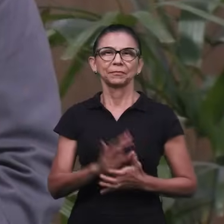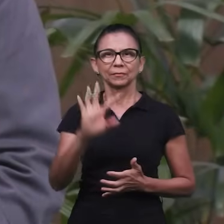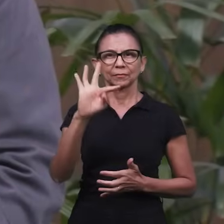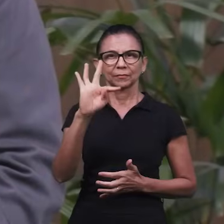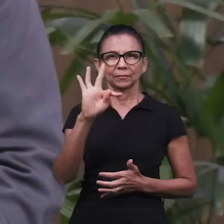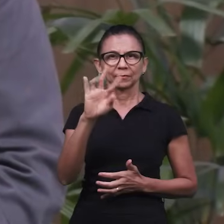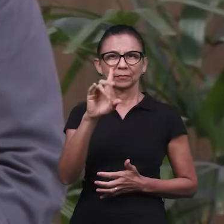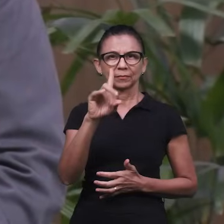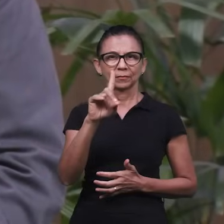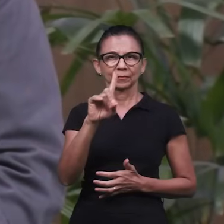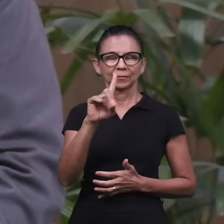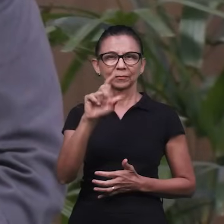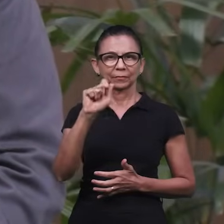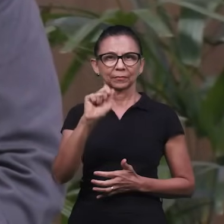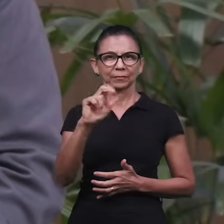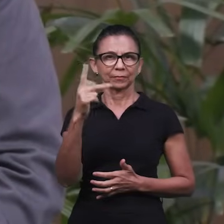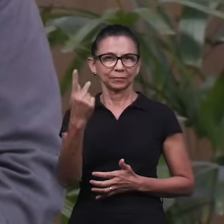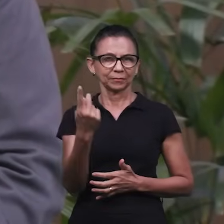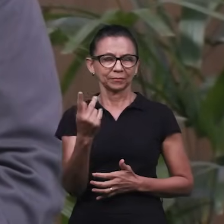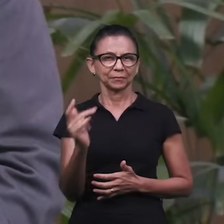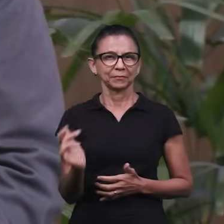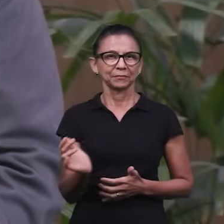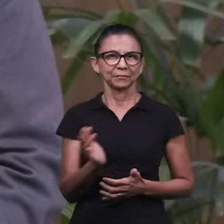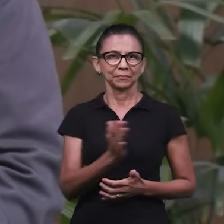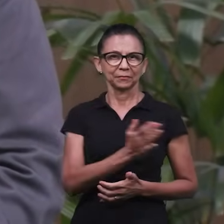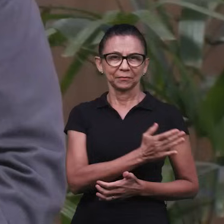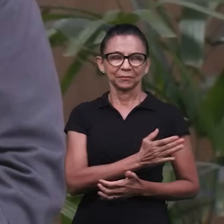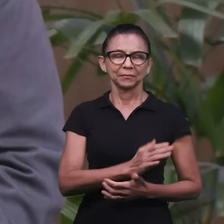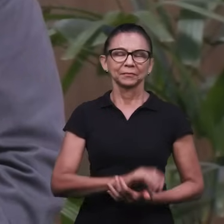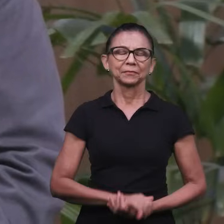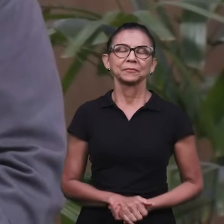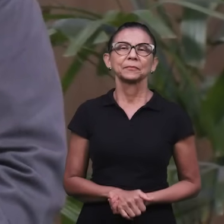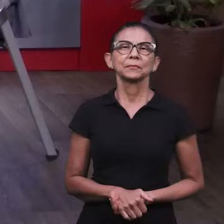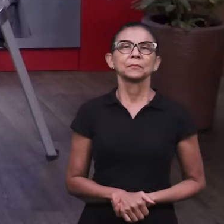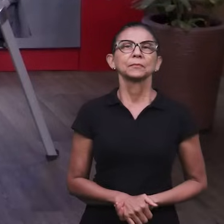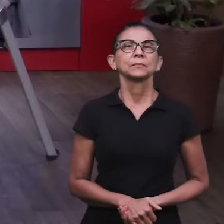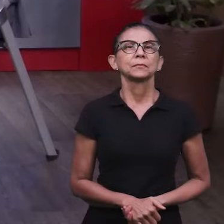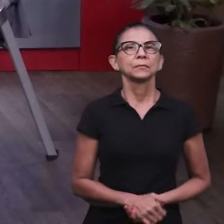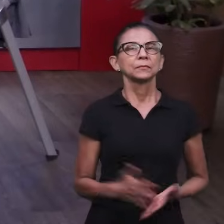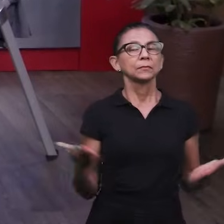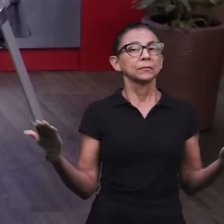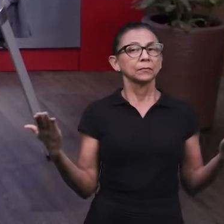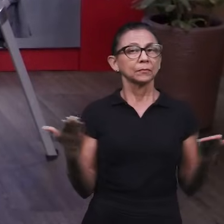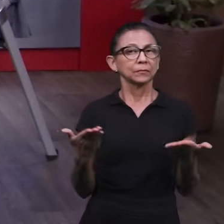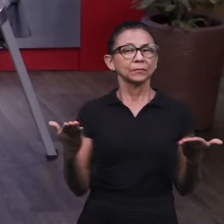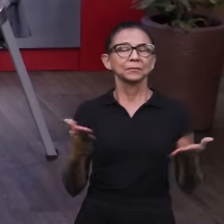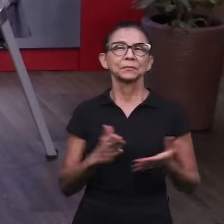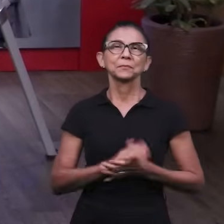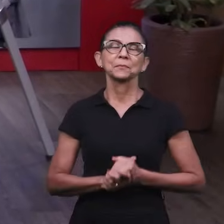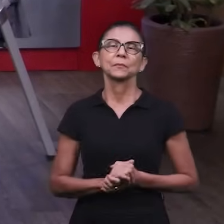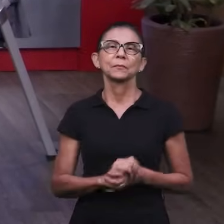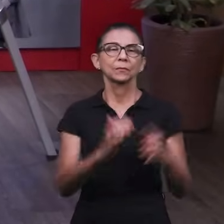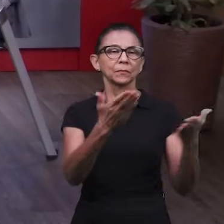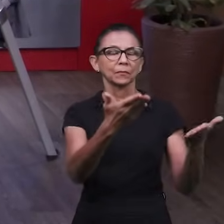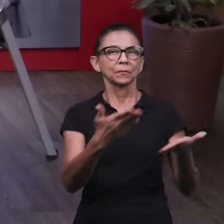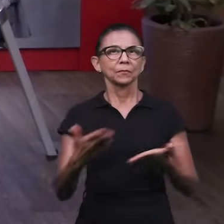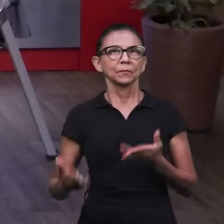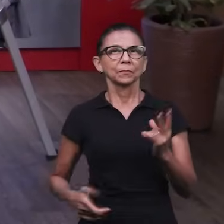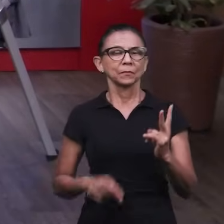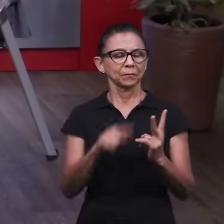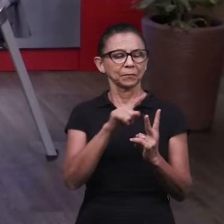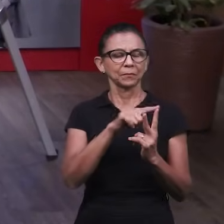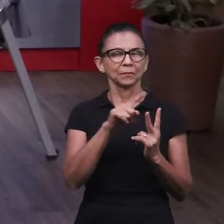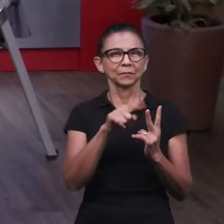Fica conosco, falaremos a respeito disso. E para falar sobre esse tema, nós temos dois convidados